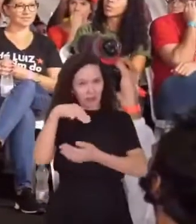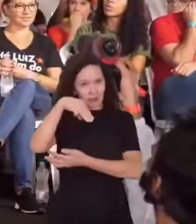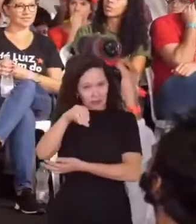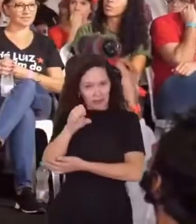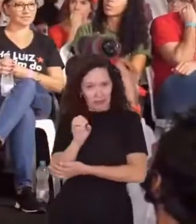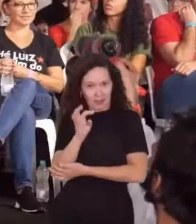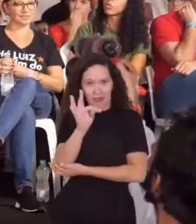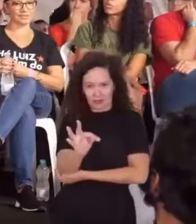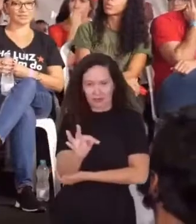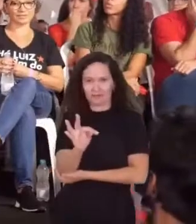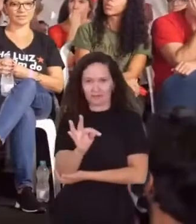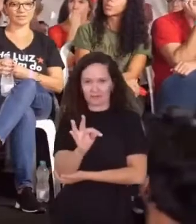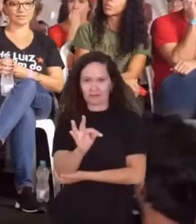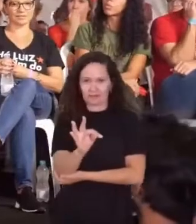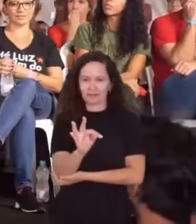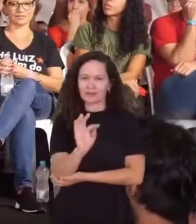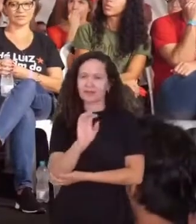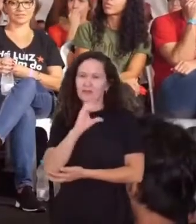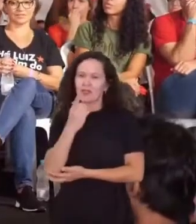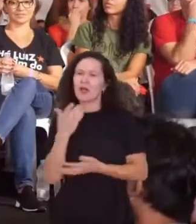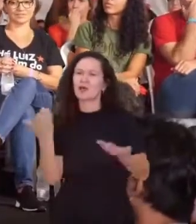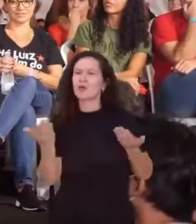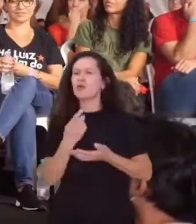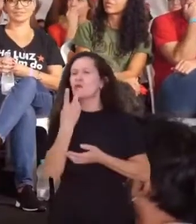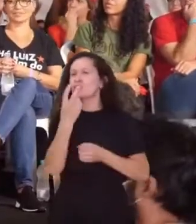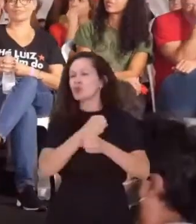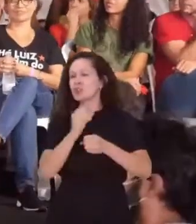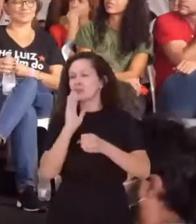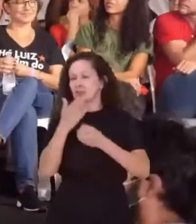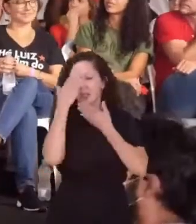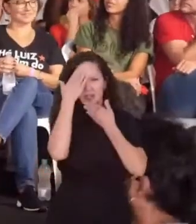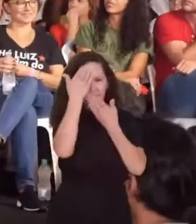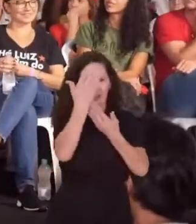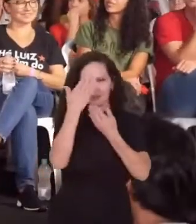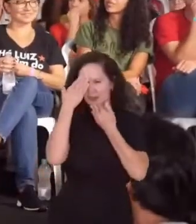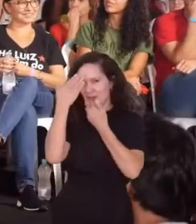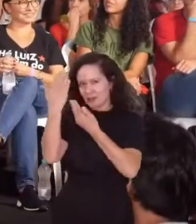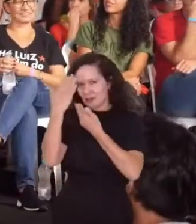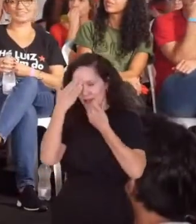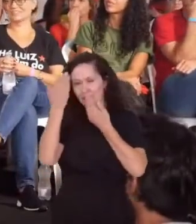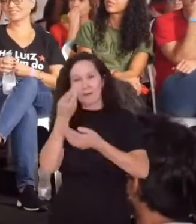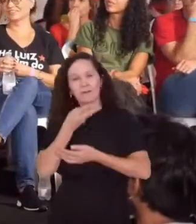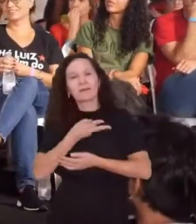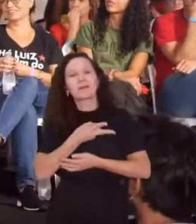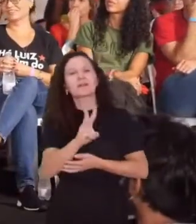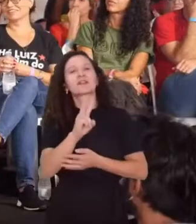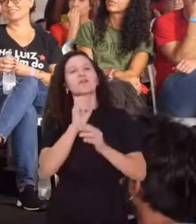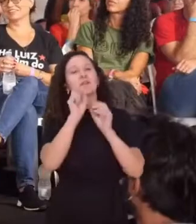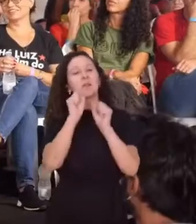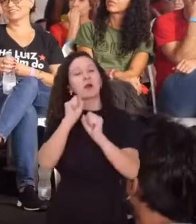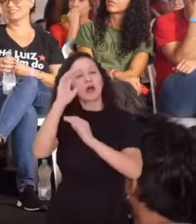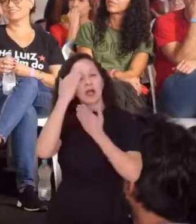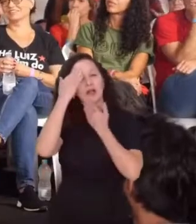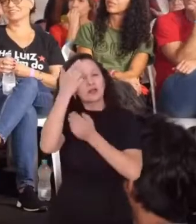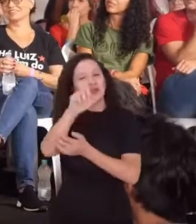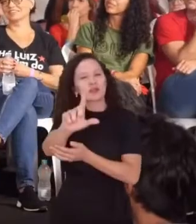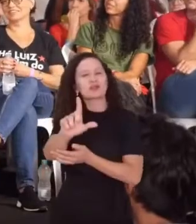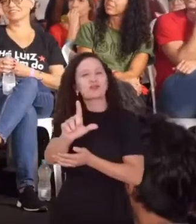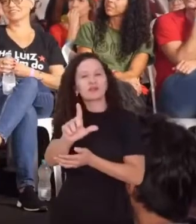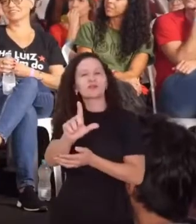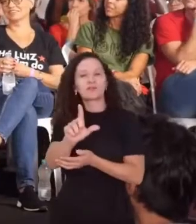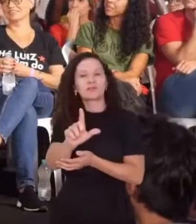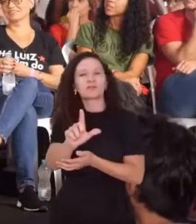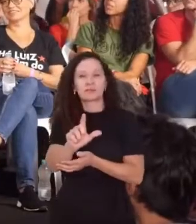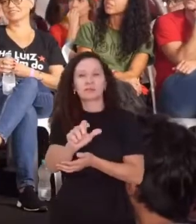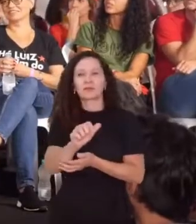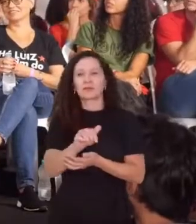Obviamente que hoje já faz 2 anos que eu estou agradecendo, mas toda vez eu agradeço. Eu lamentei que o Baggio não tenha ido ontem